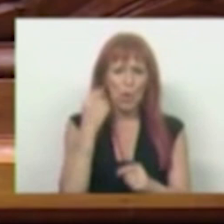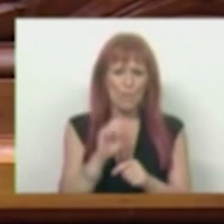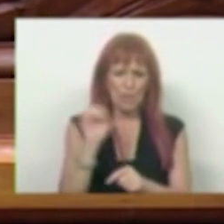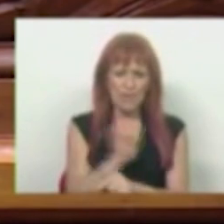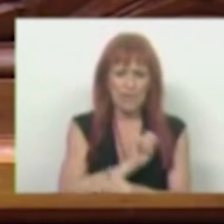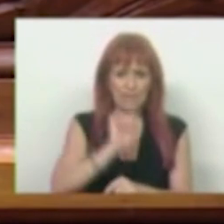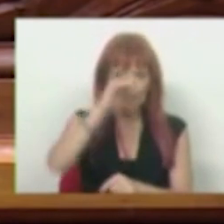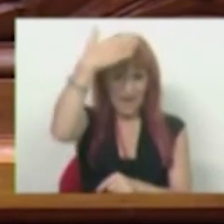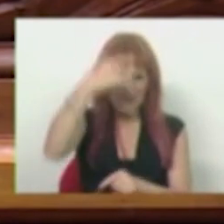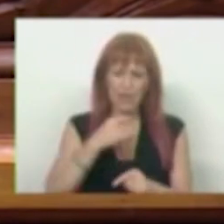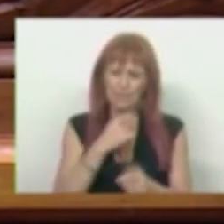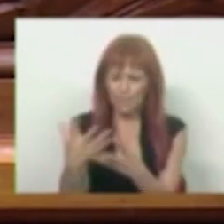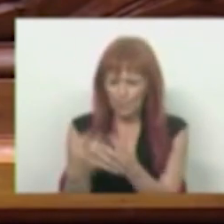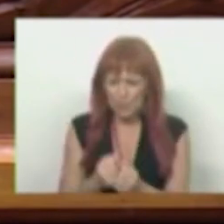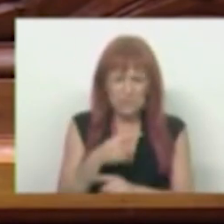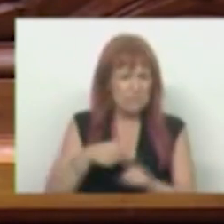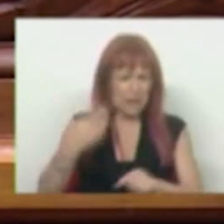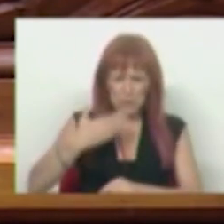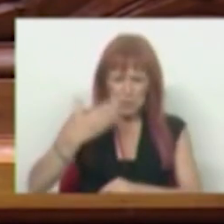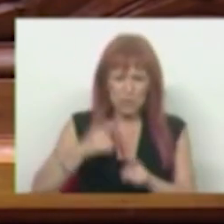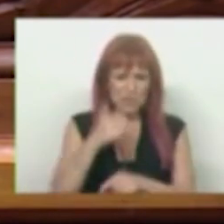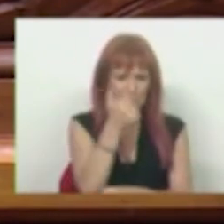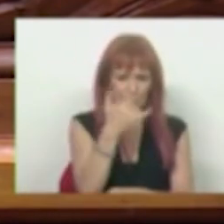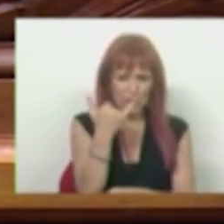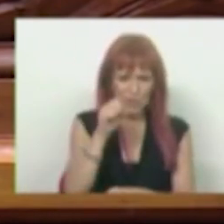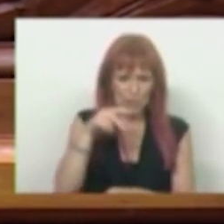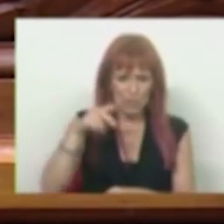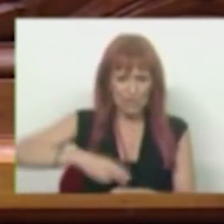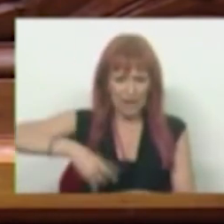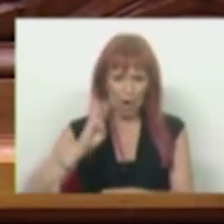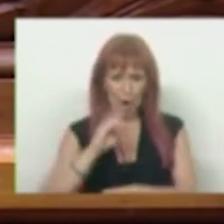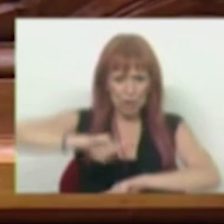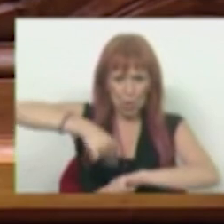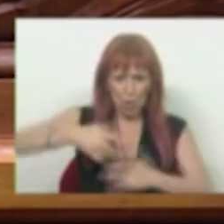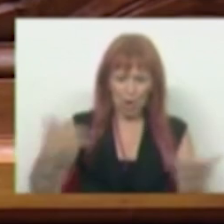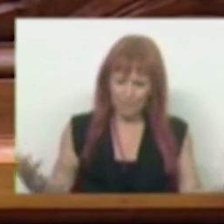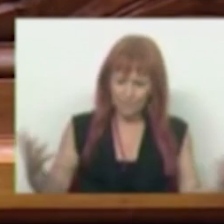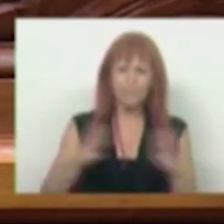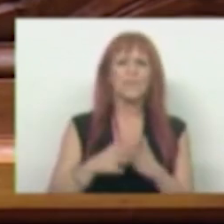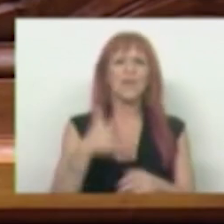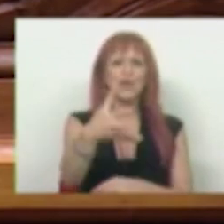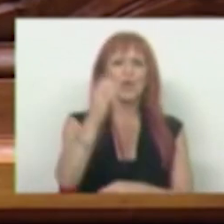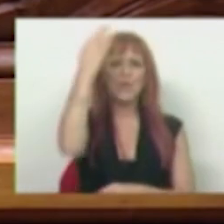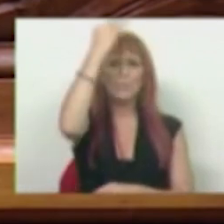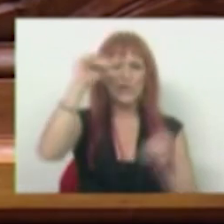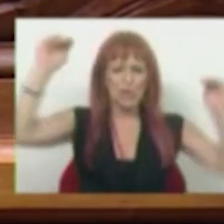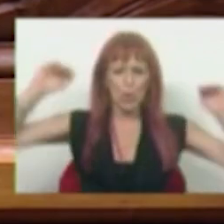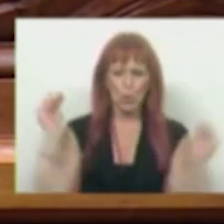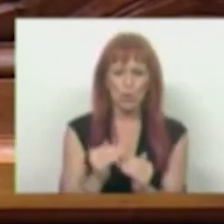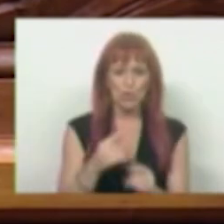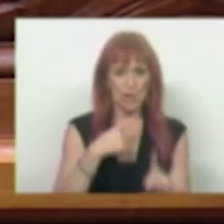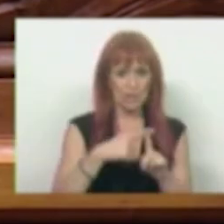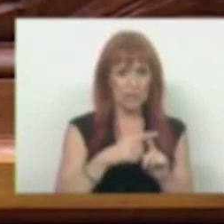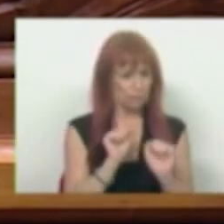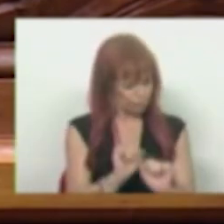mês permitiu uma poupança média diária de 52 euros megawatt-hora, ou seja, 18% de redução, um